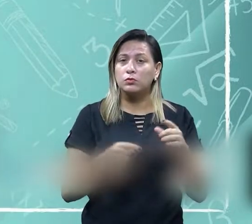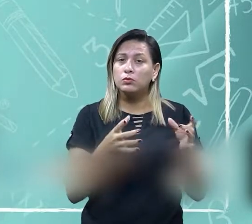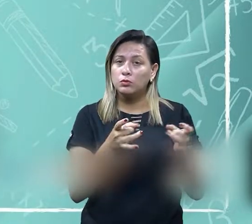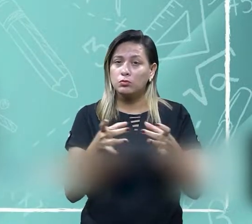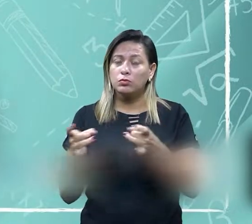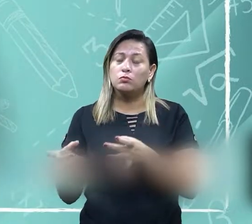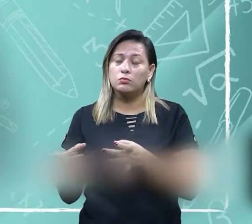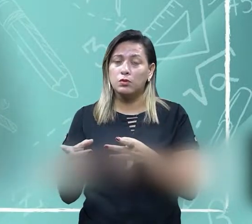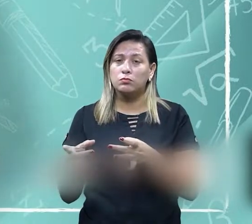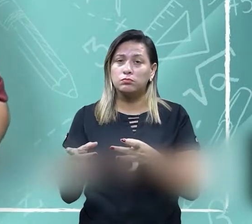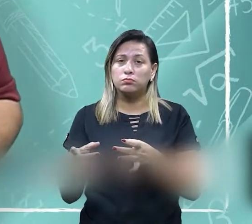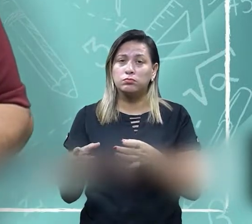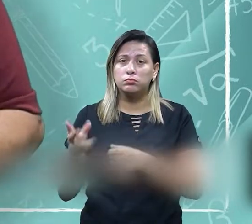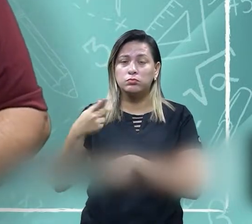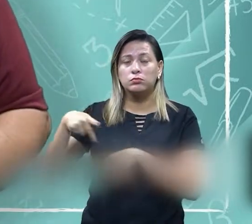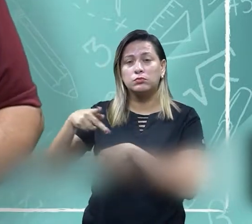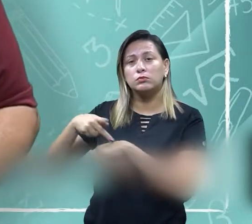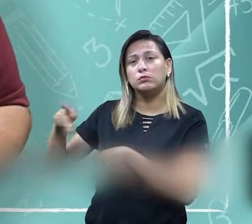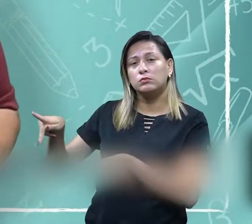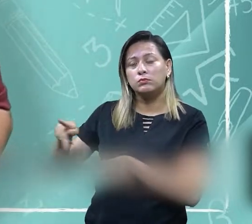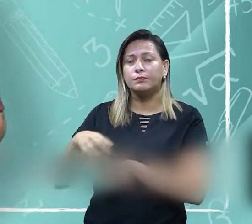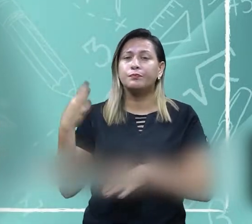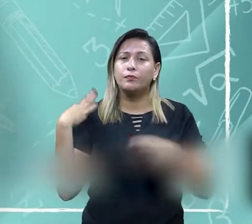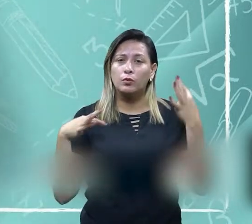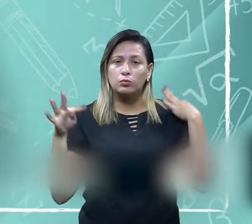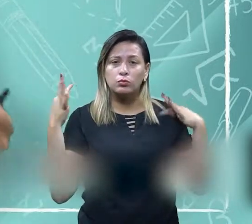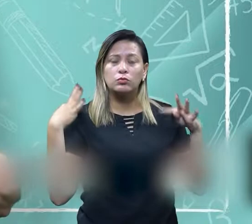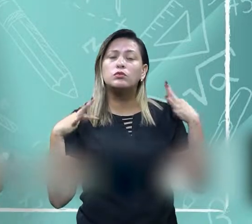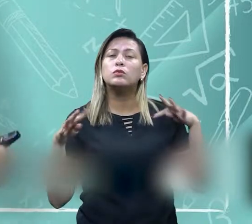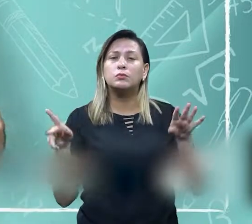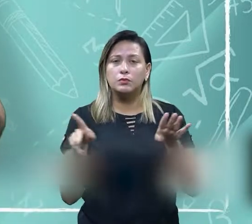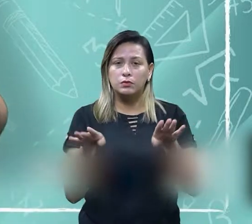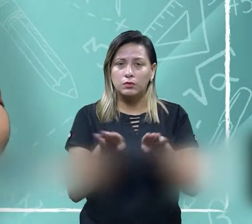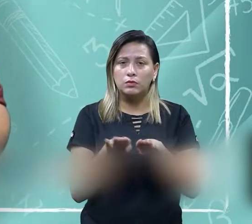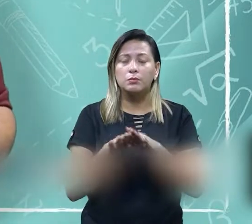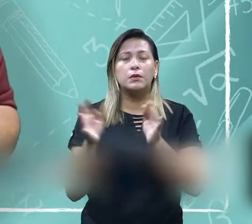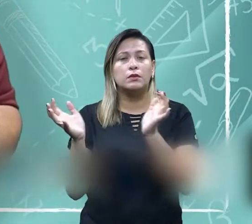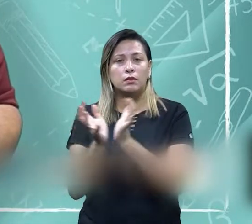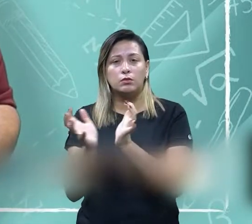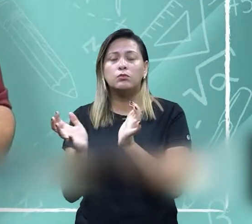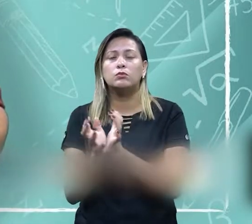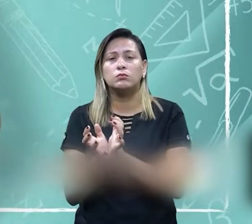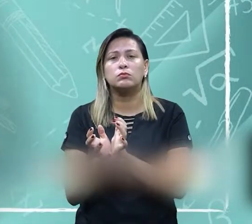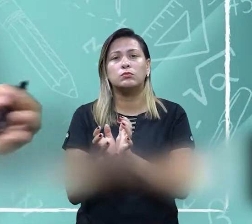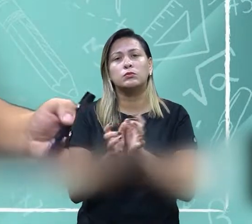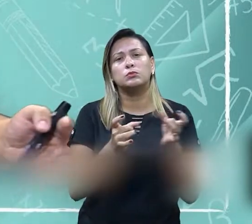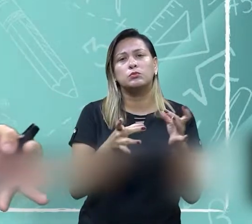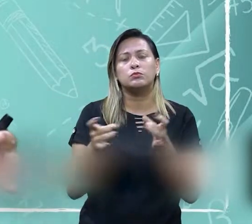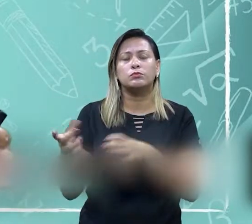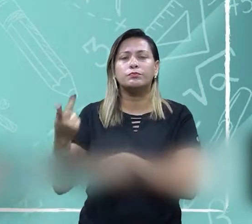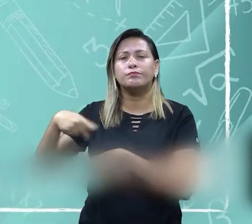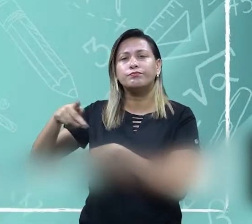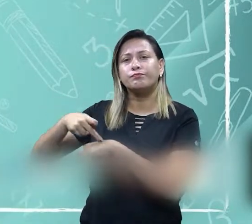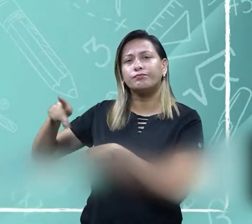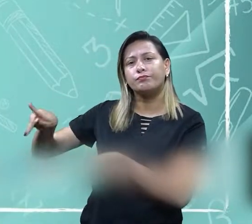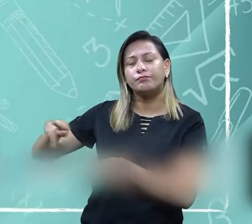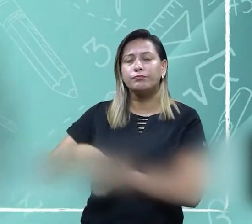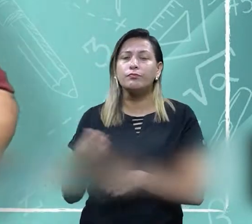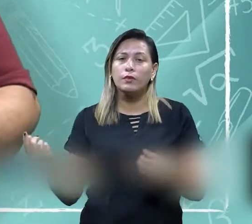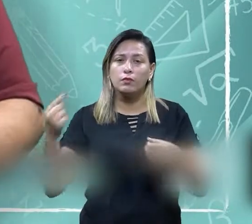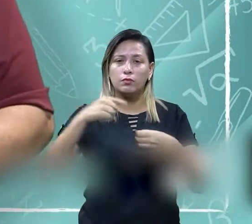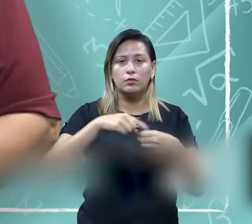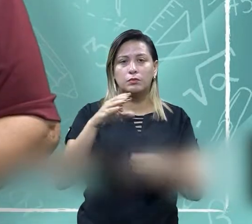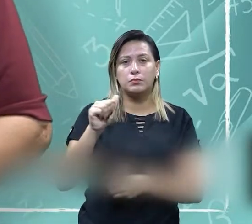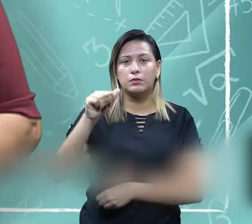Então o turismo também, ele é considerado, está dentro do aspecto do comércio exterior. Voltando para o CAMEX, né,